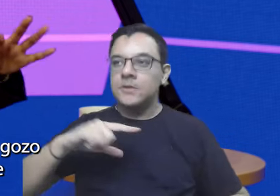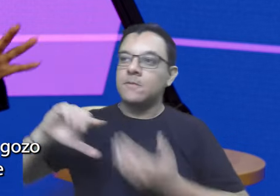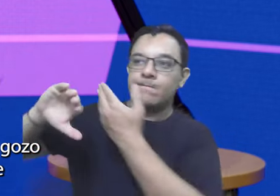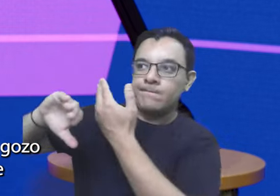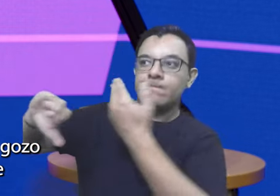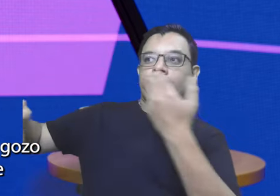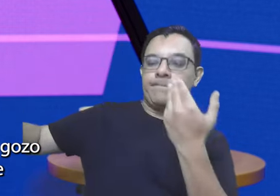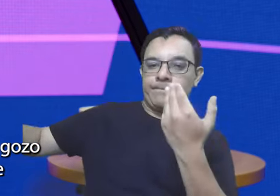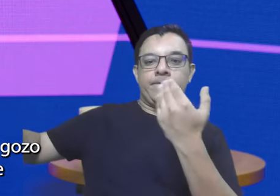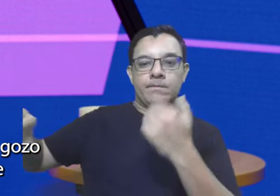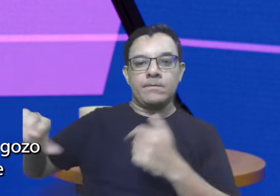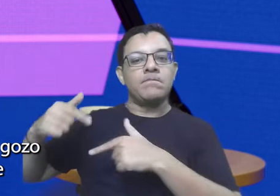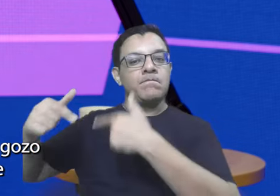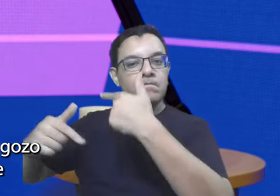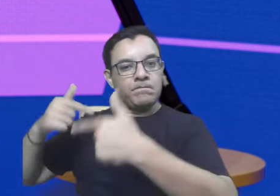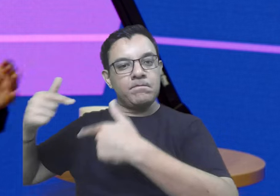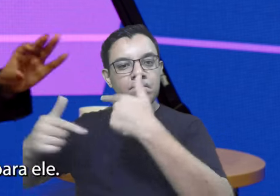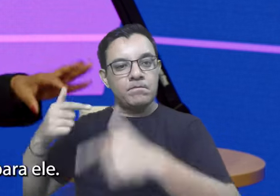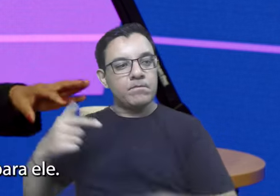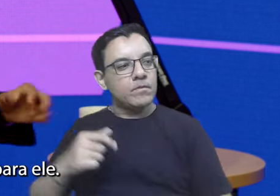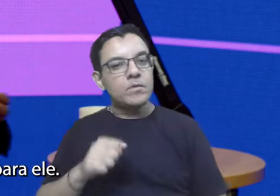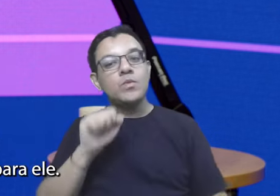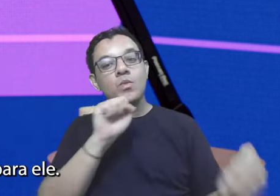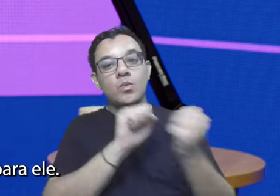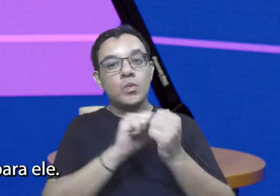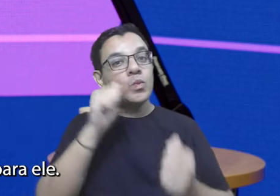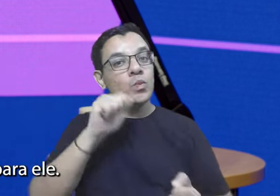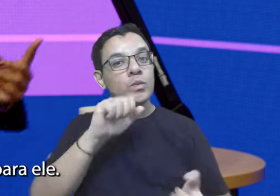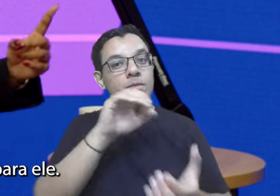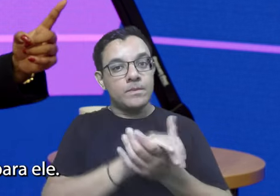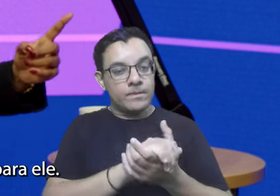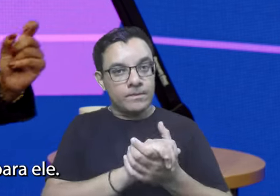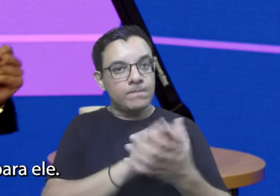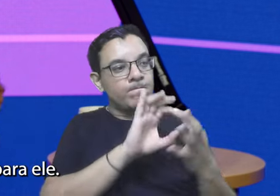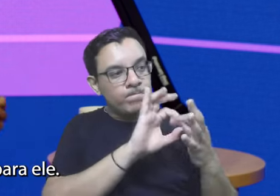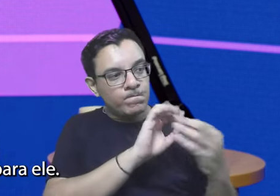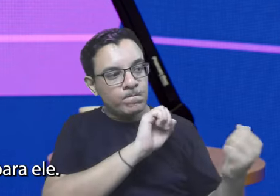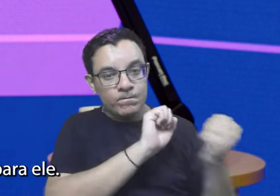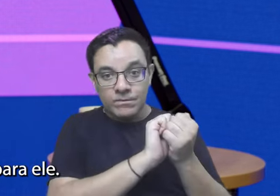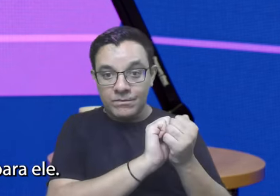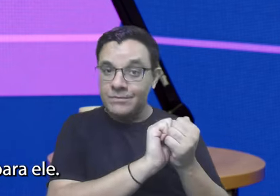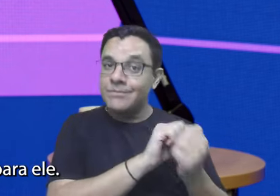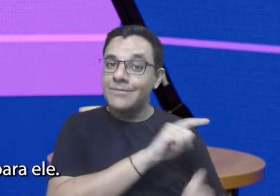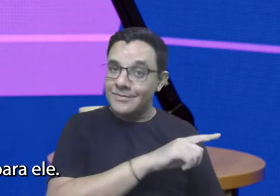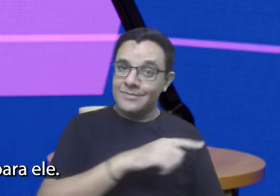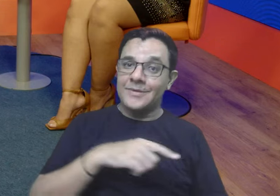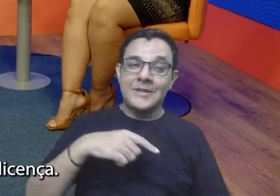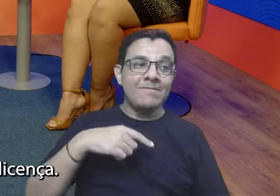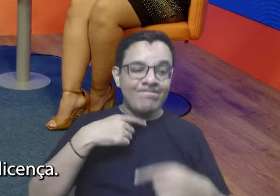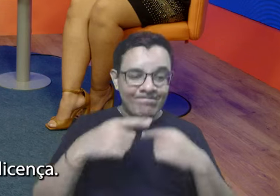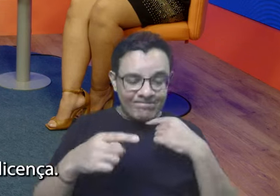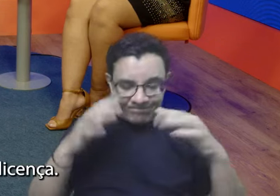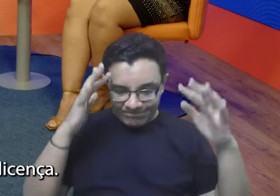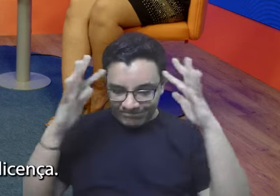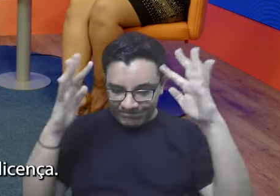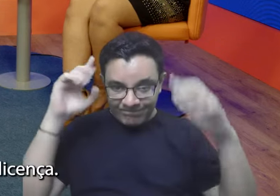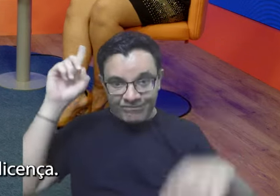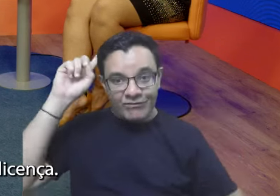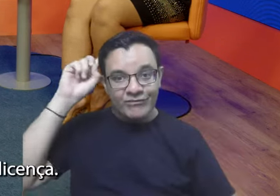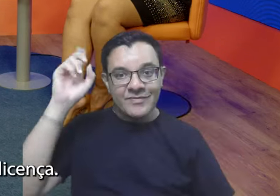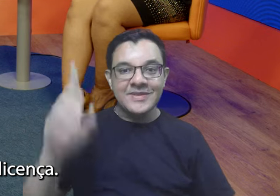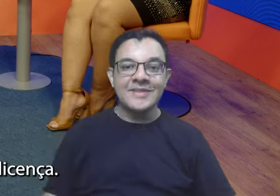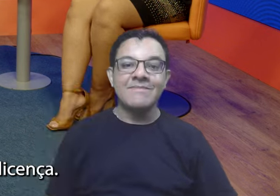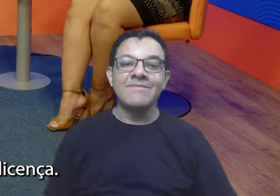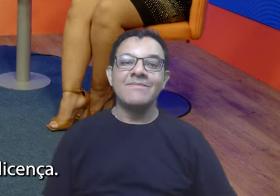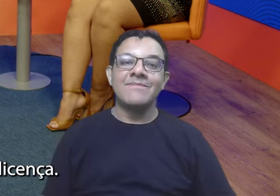gozo dessa licença paternidade com a minha esposa mas foi o uma dúvida que surgiu para ele exato Que bom né que ele